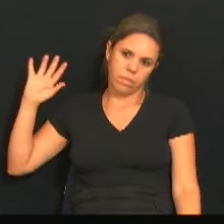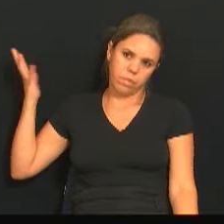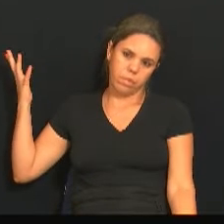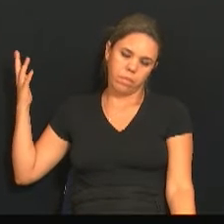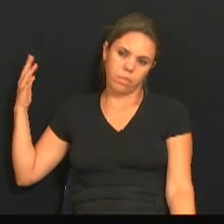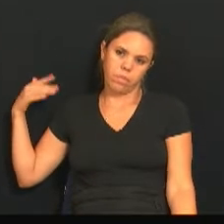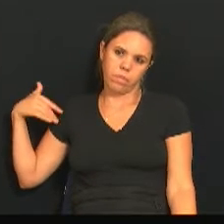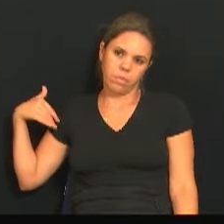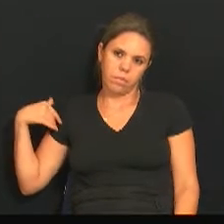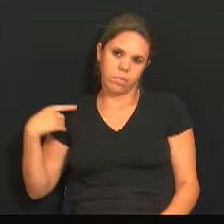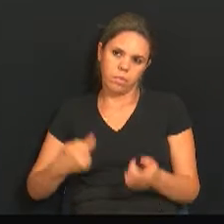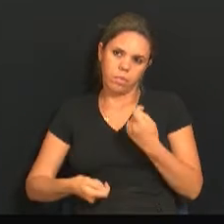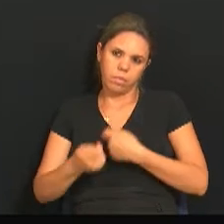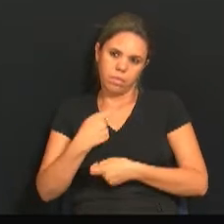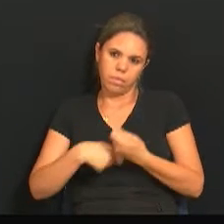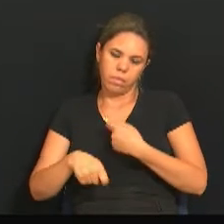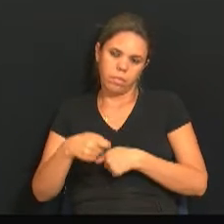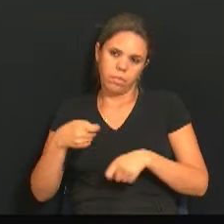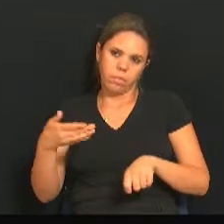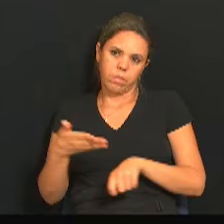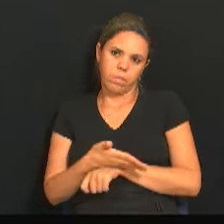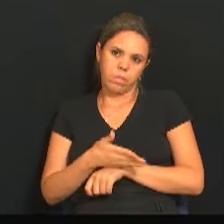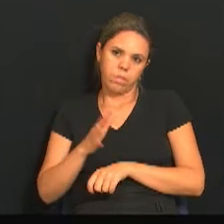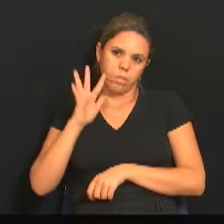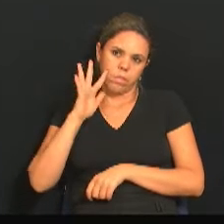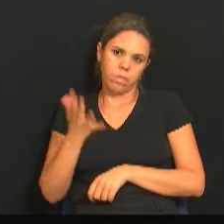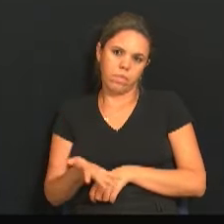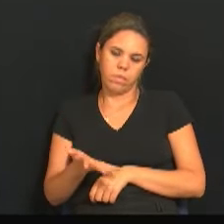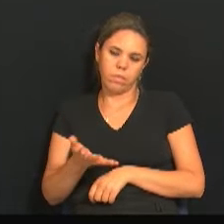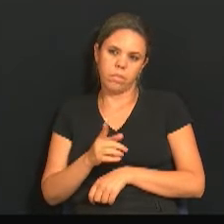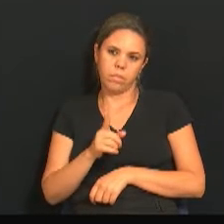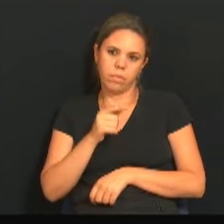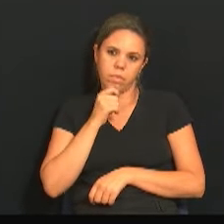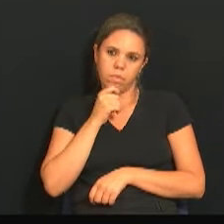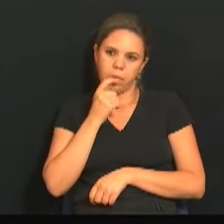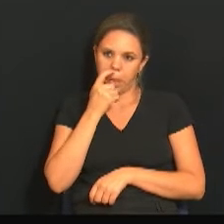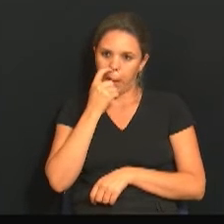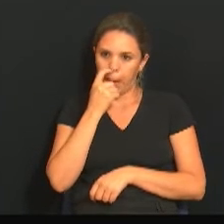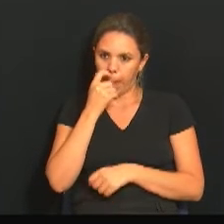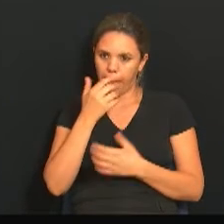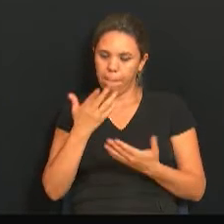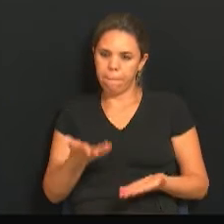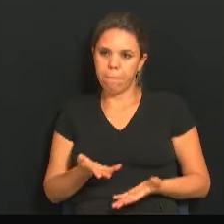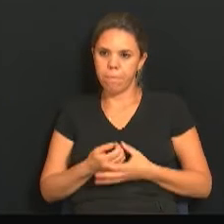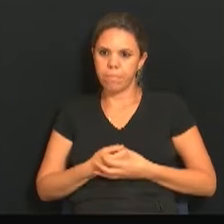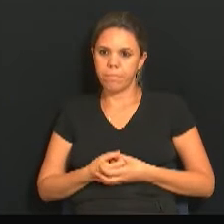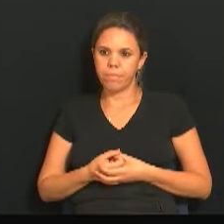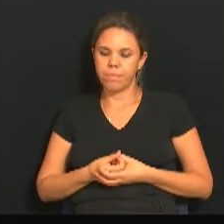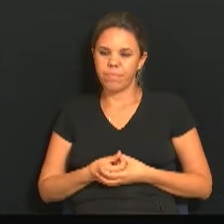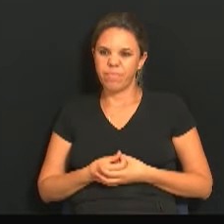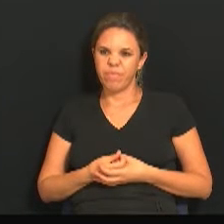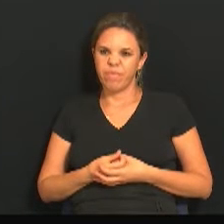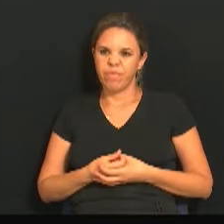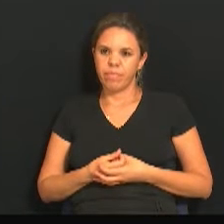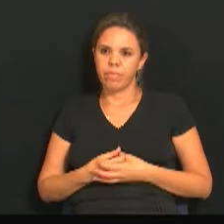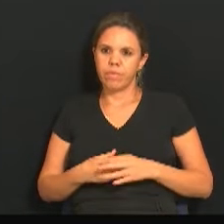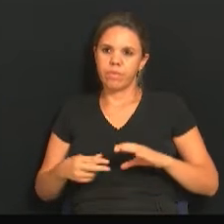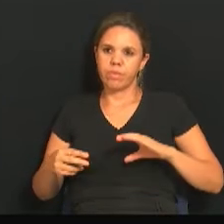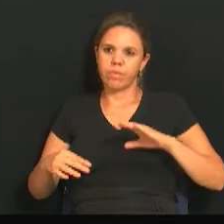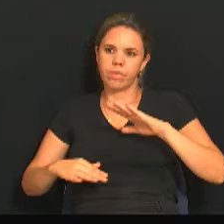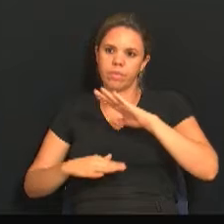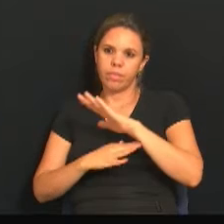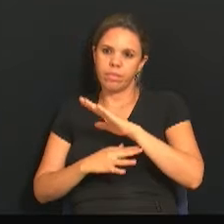Muitas administrações passaram e puderam resolver e não resolveram, não é? E Câmara, Prefeitura,